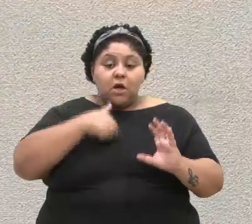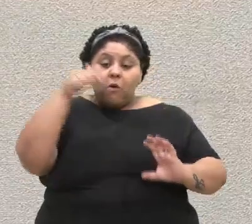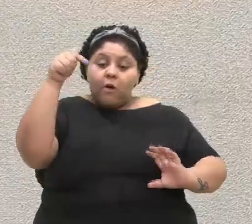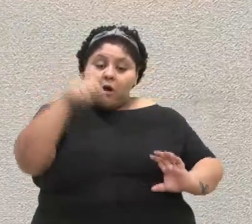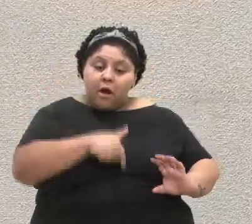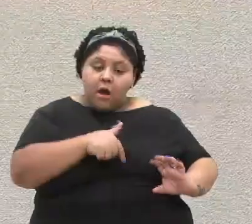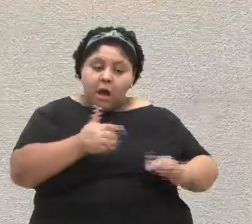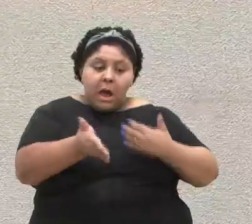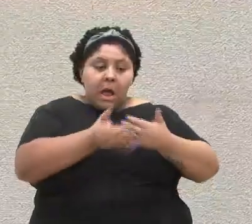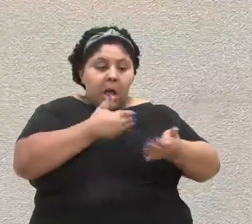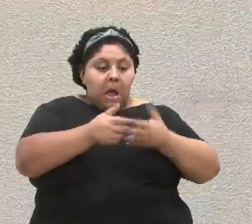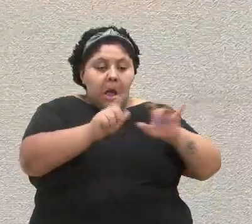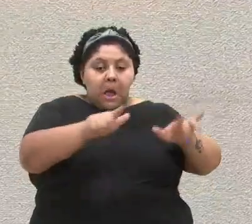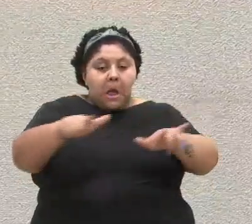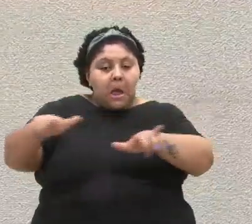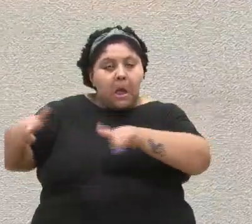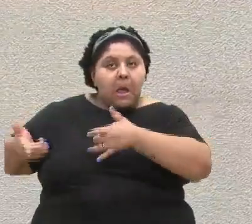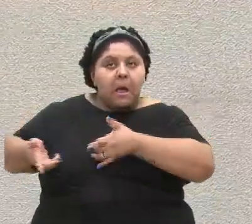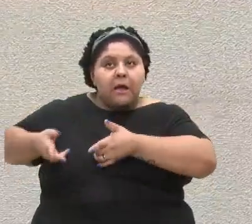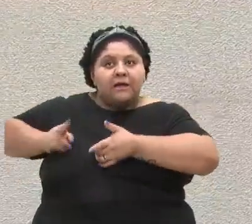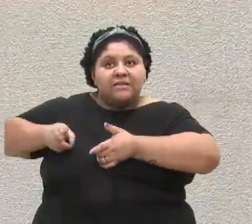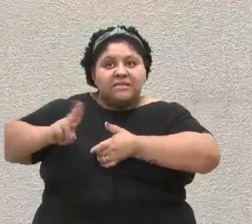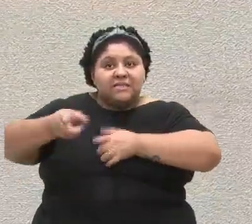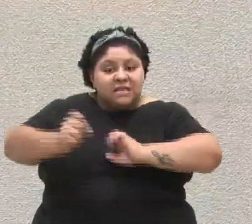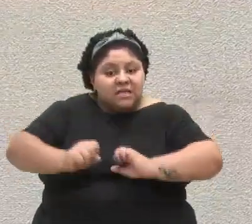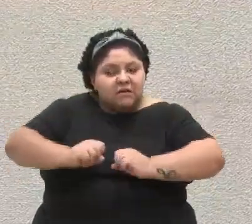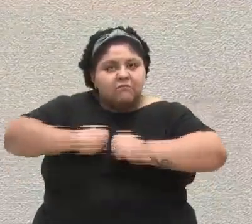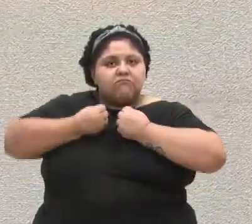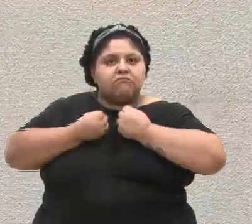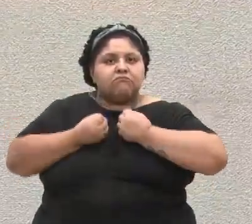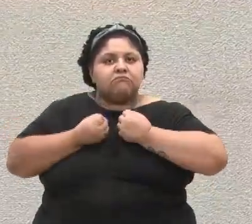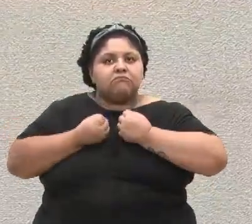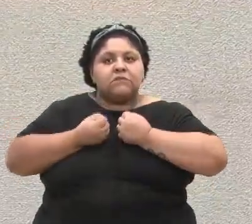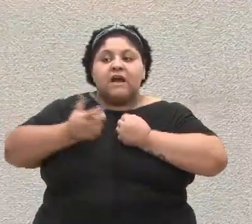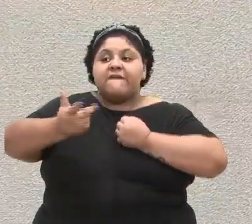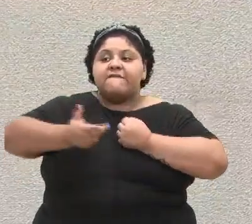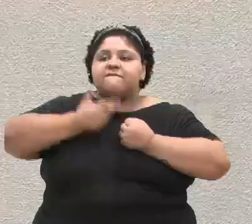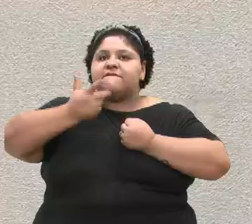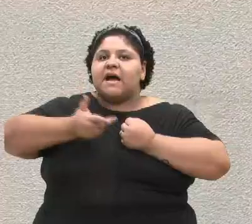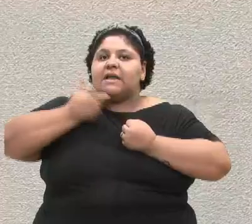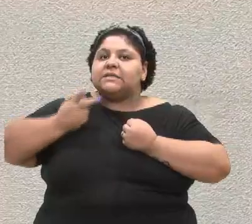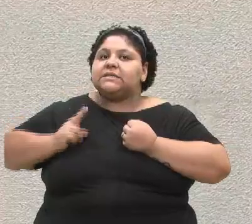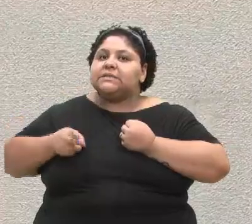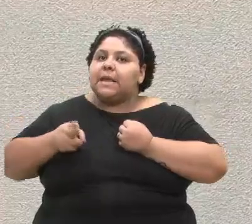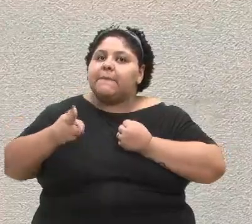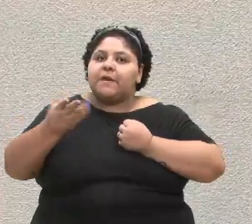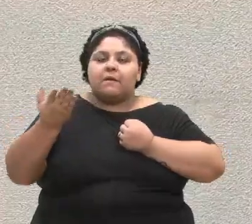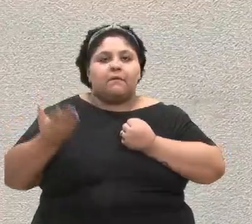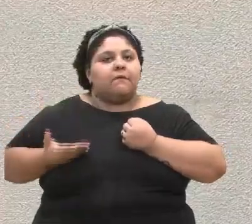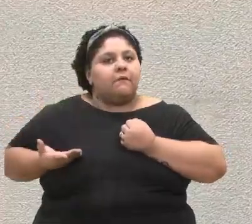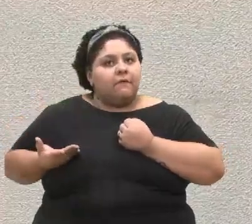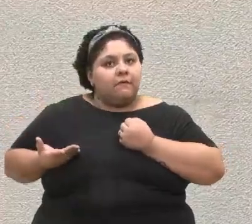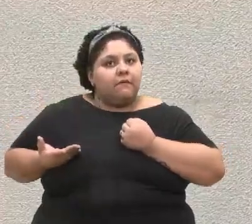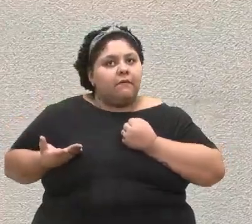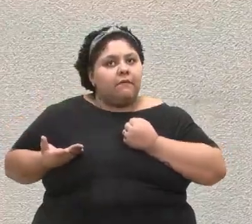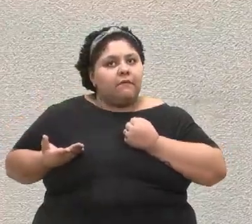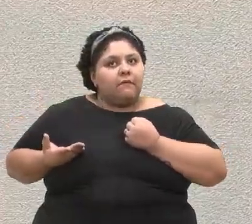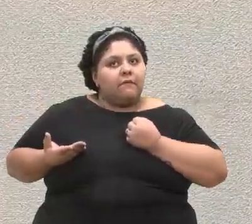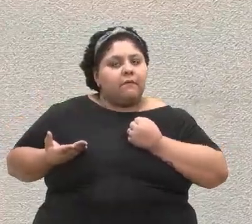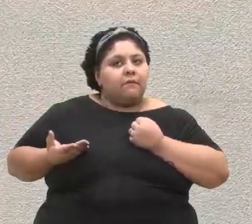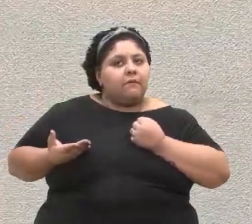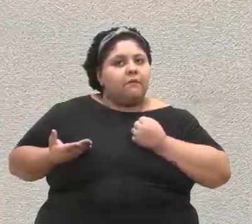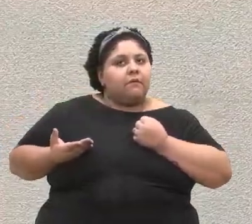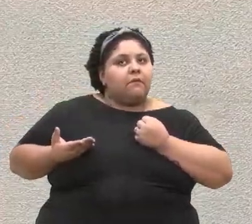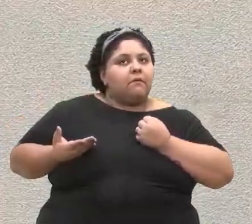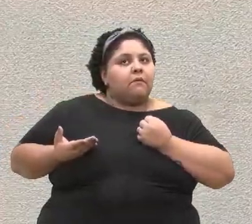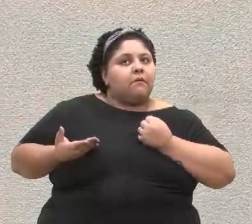em qualquer lugar que eu esteja, eu vou sempre defender a mesma fala de sempre. Menos Brasília e